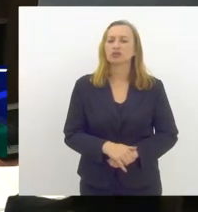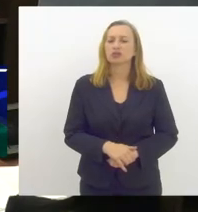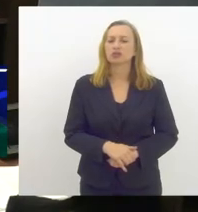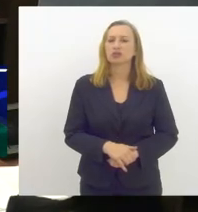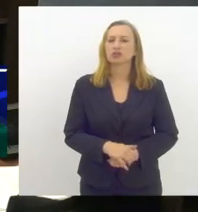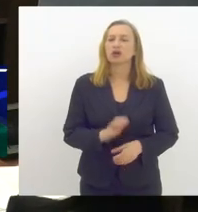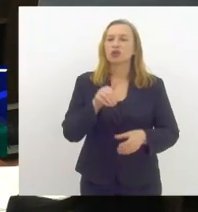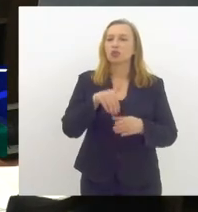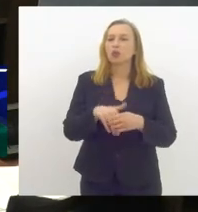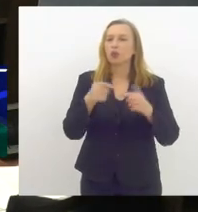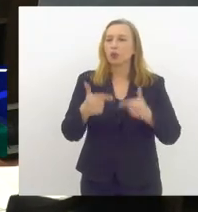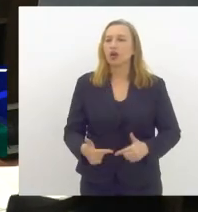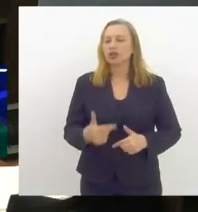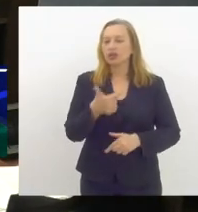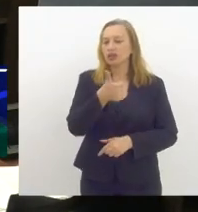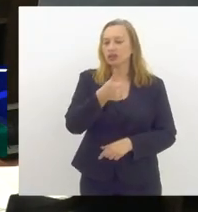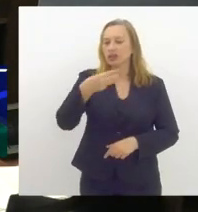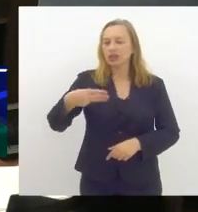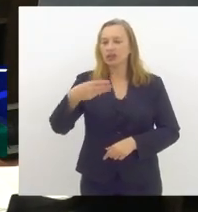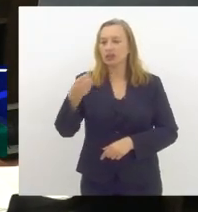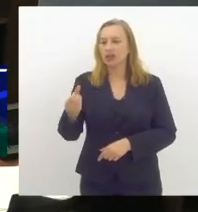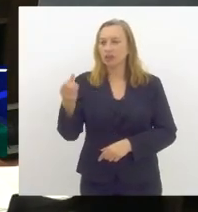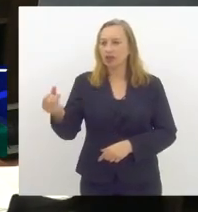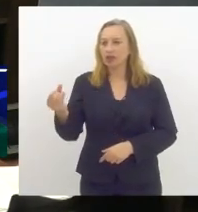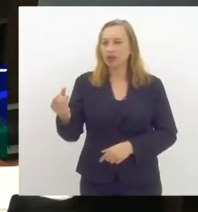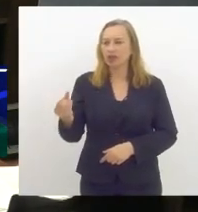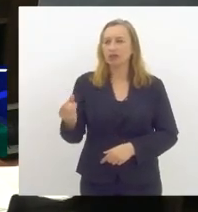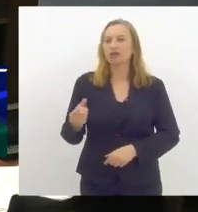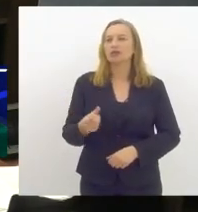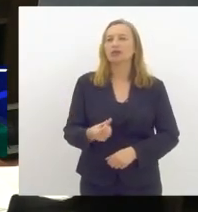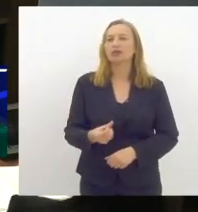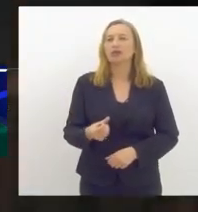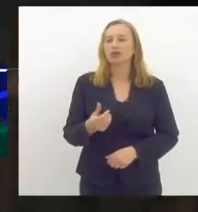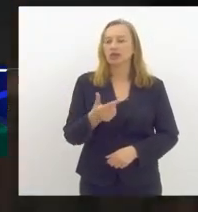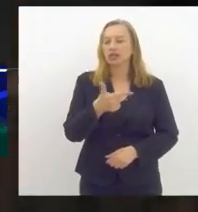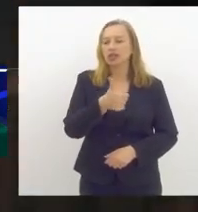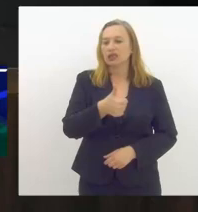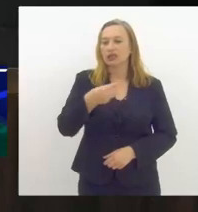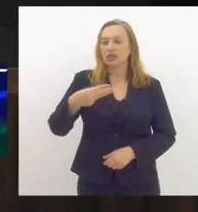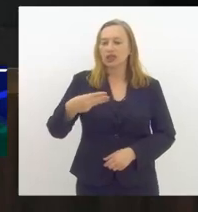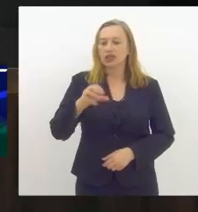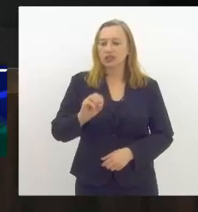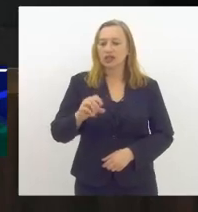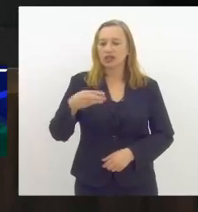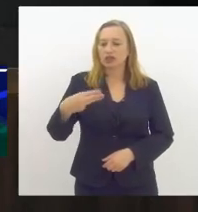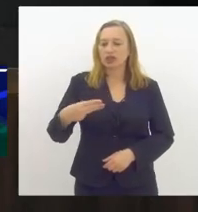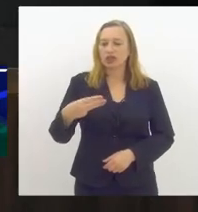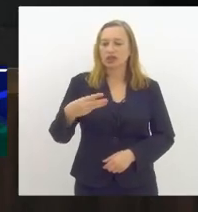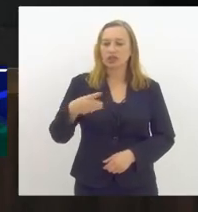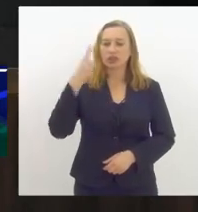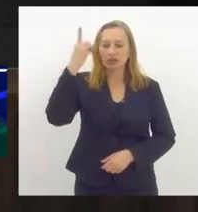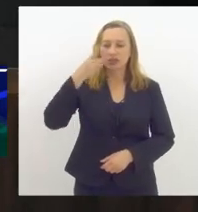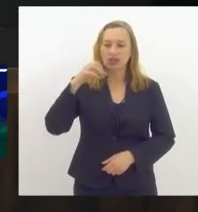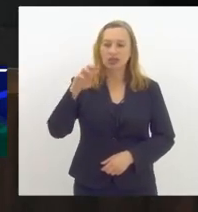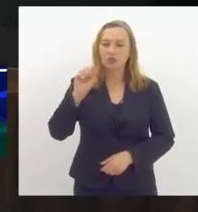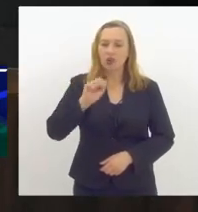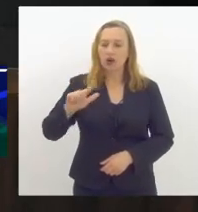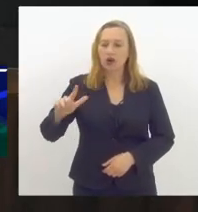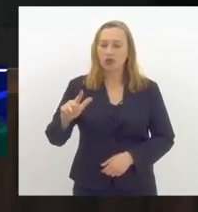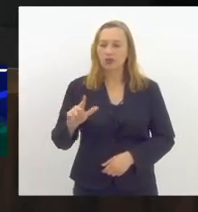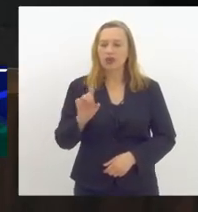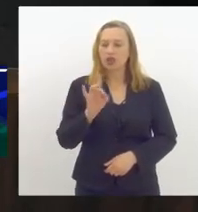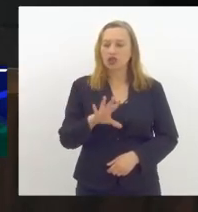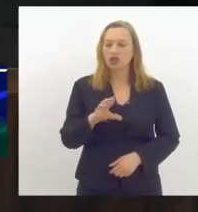a abstenção no 1366 em 1303 abstenção do deputado Samuel Malafaia